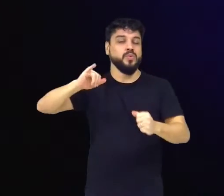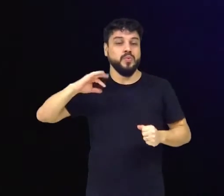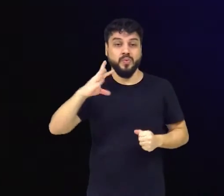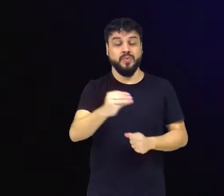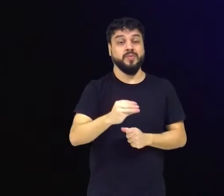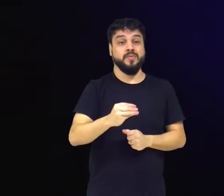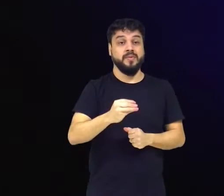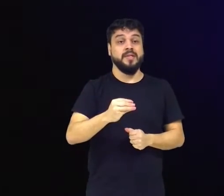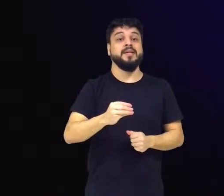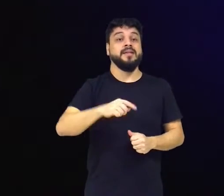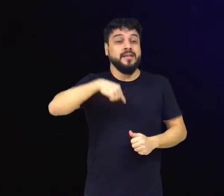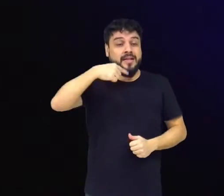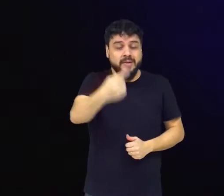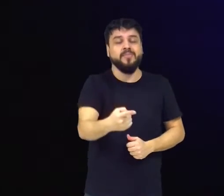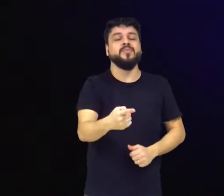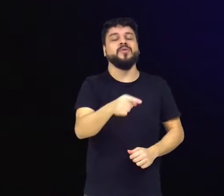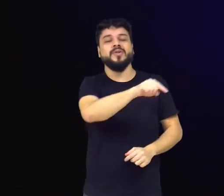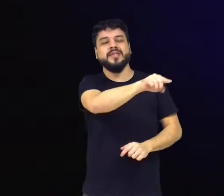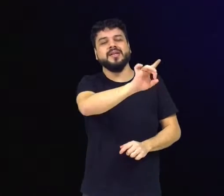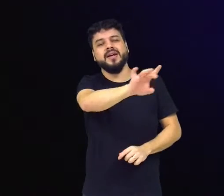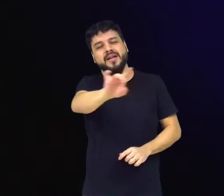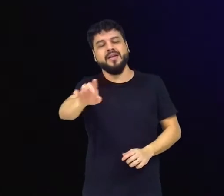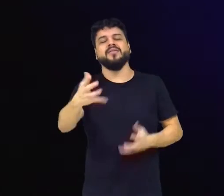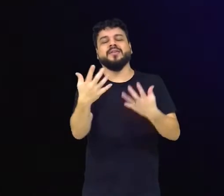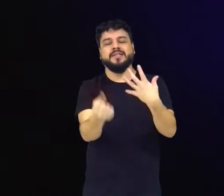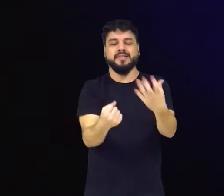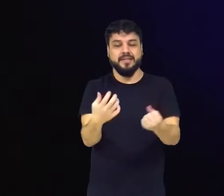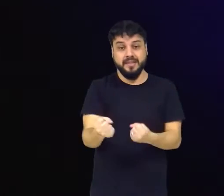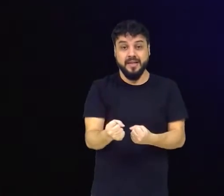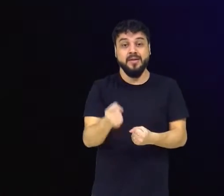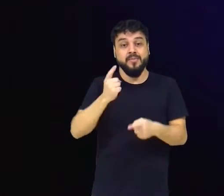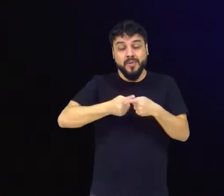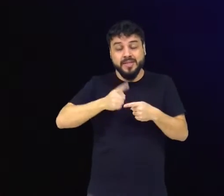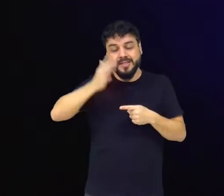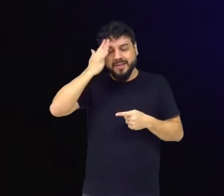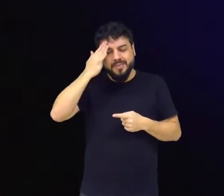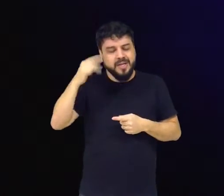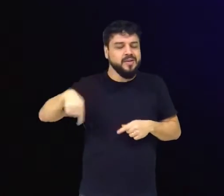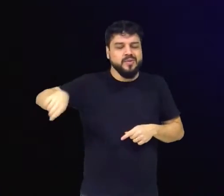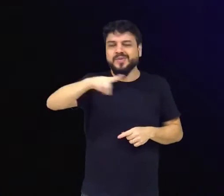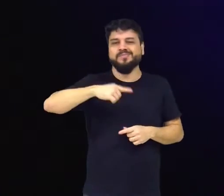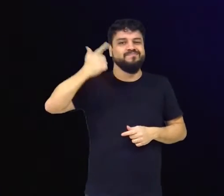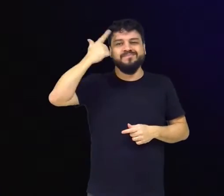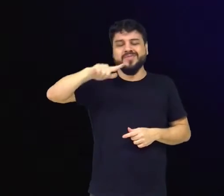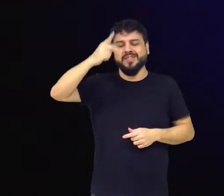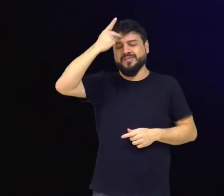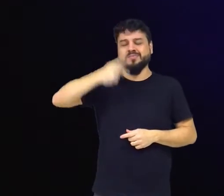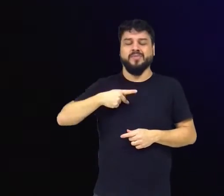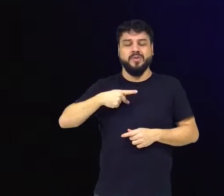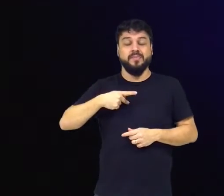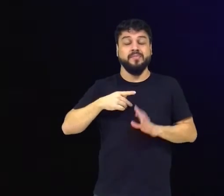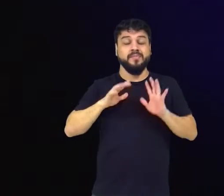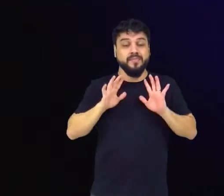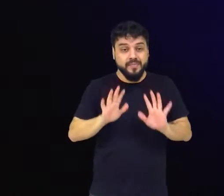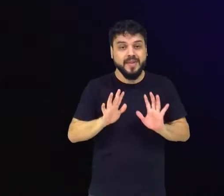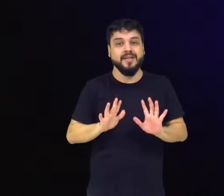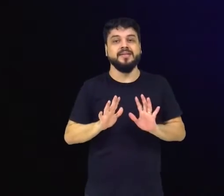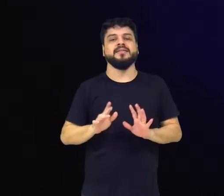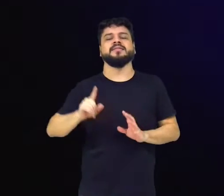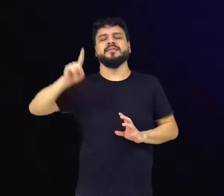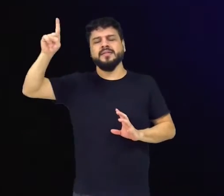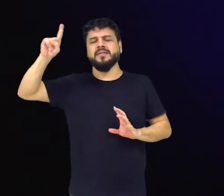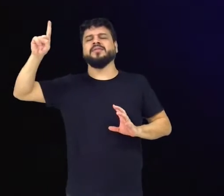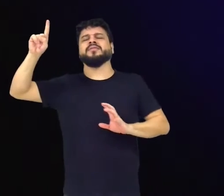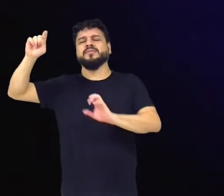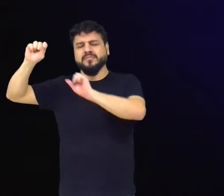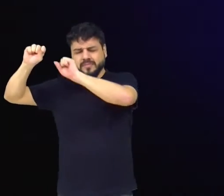de enxergar as próprias calamidades. Por isso ele faz a obra para que, munido da graça e misericórdia de Deus, o homem possa